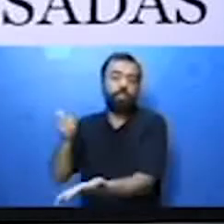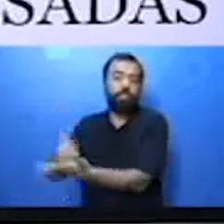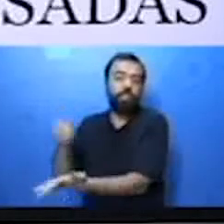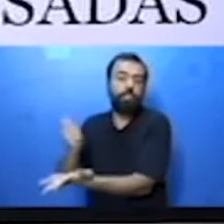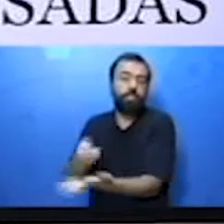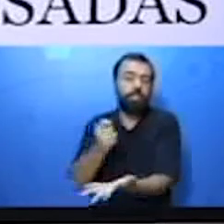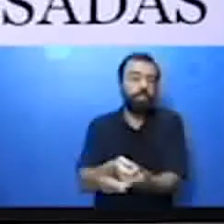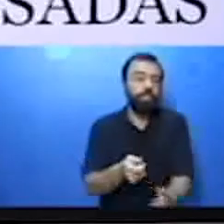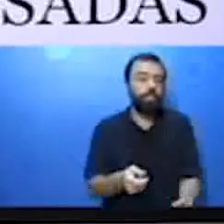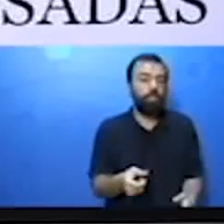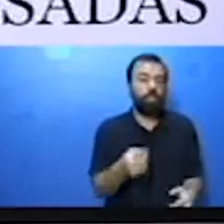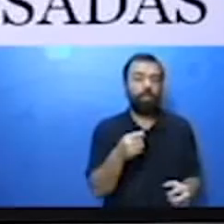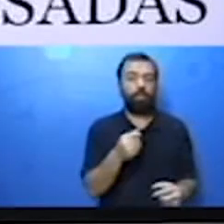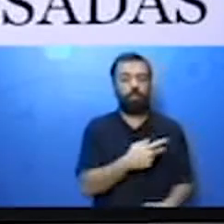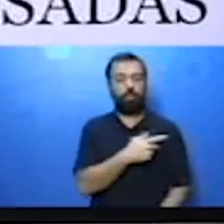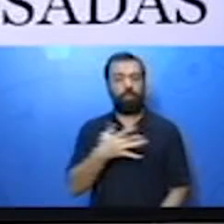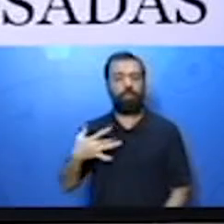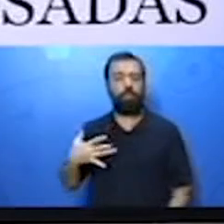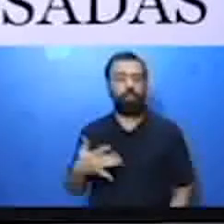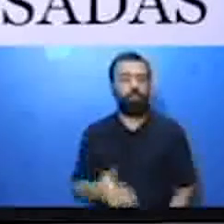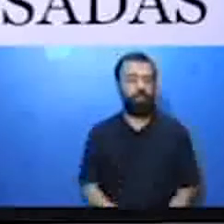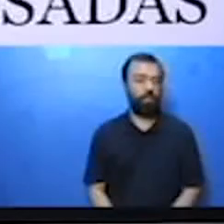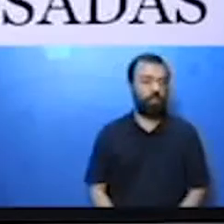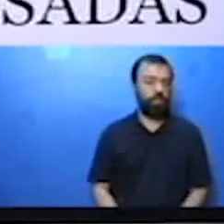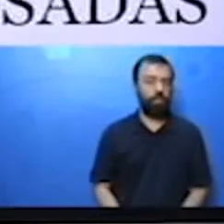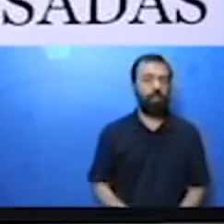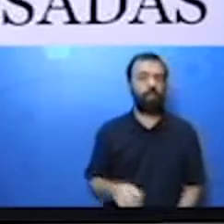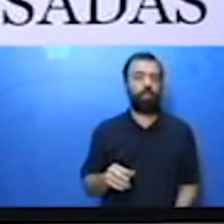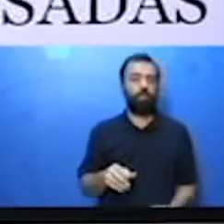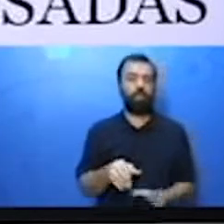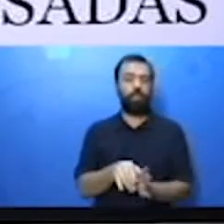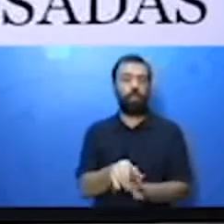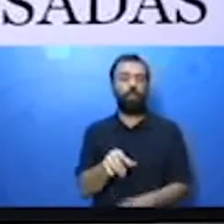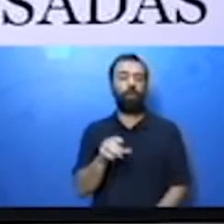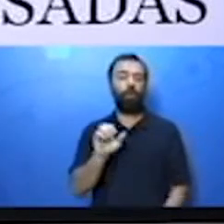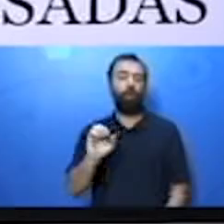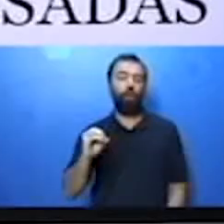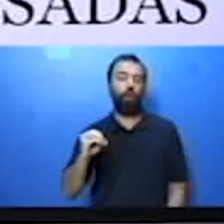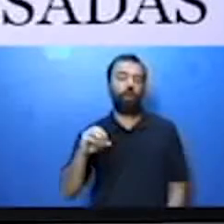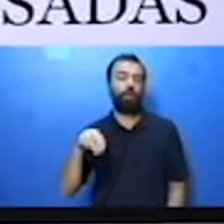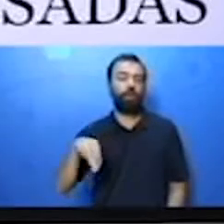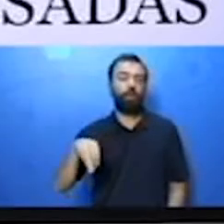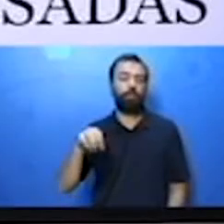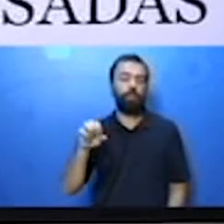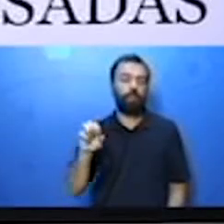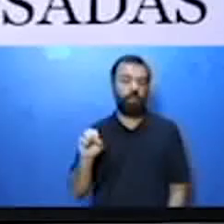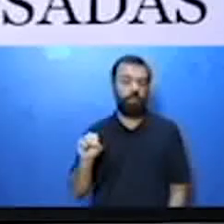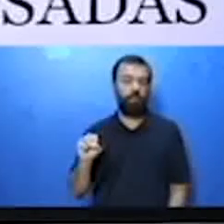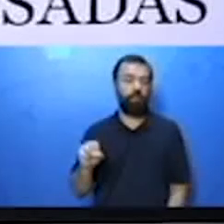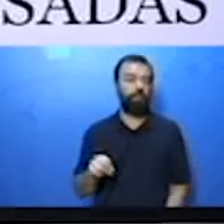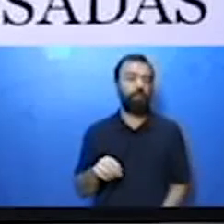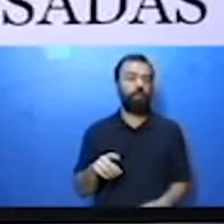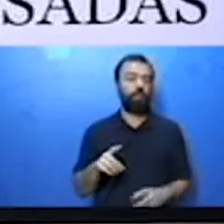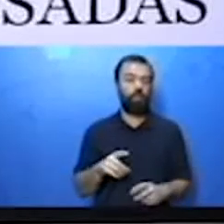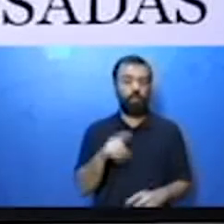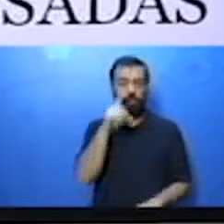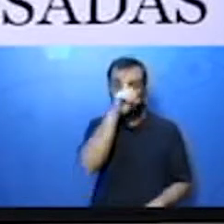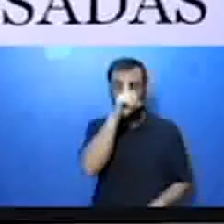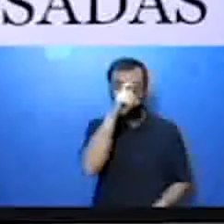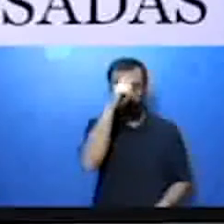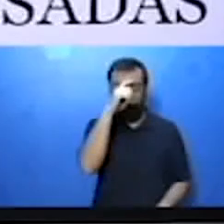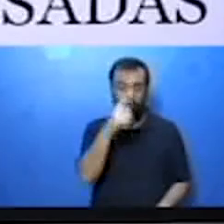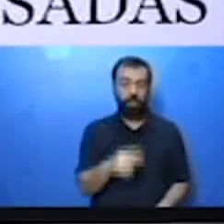Organização Mundial da Saúde, OMS, os hospitais gastam entre 15%